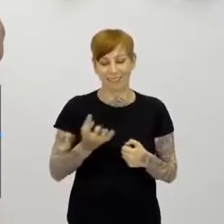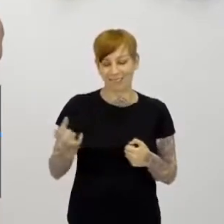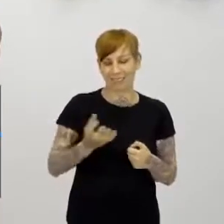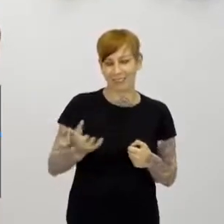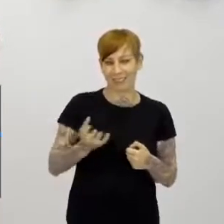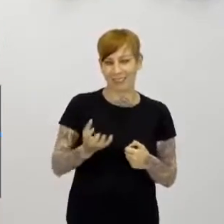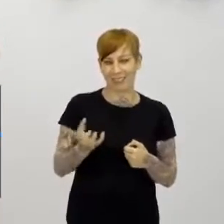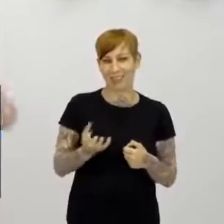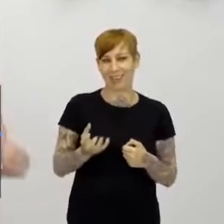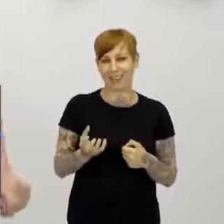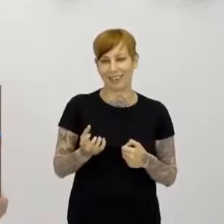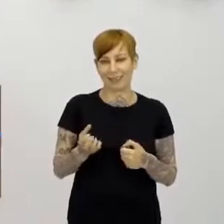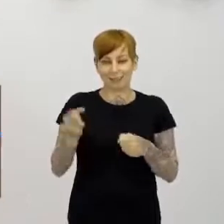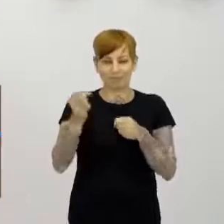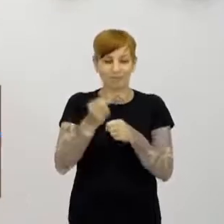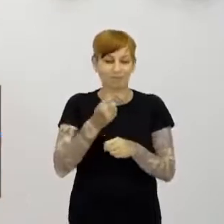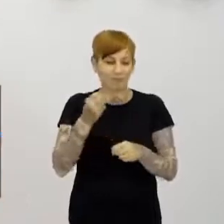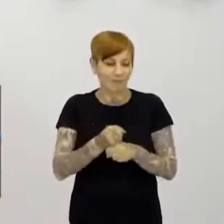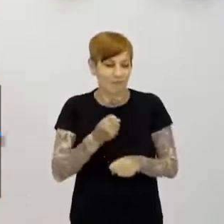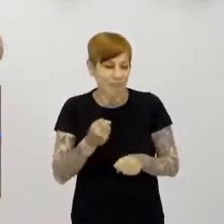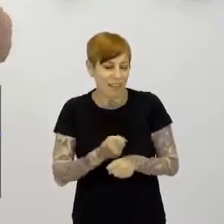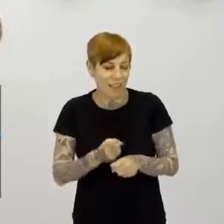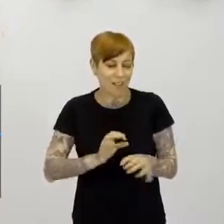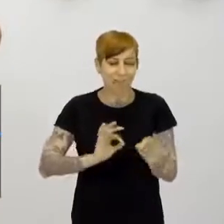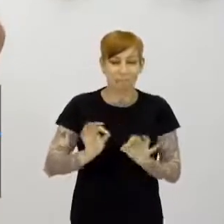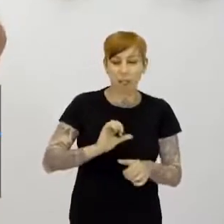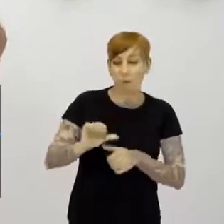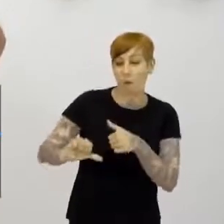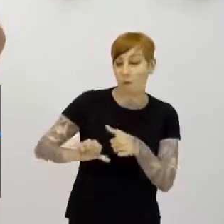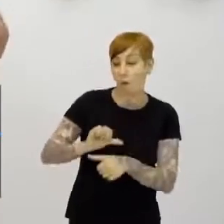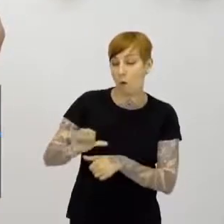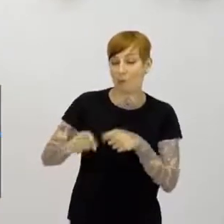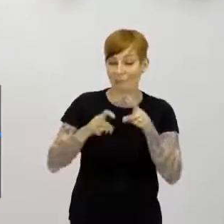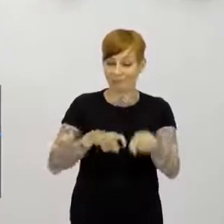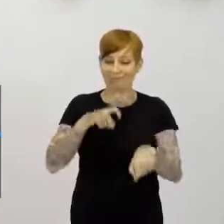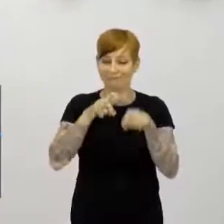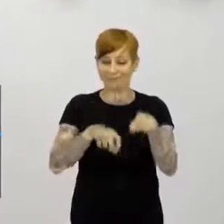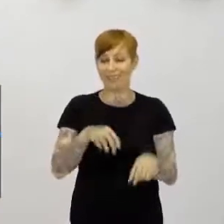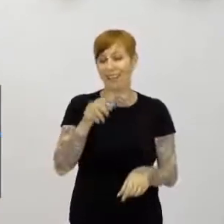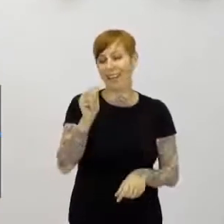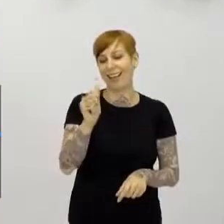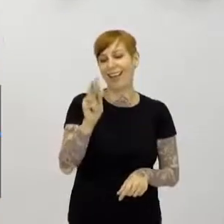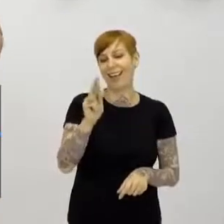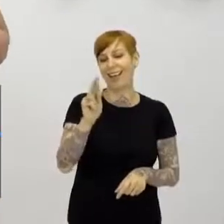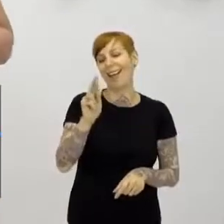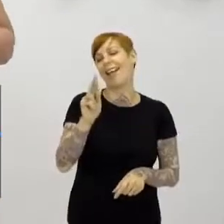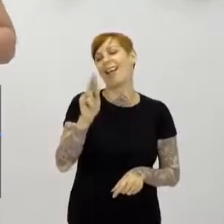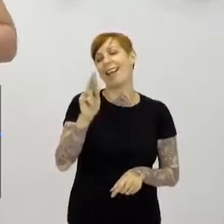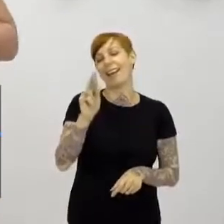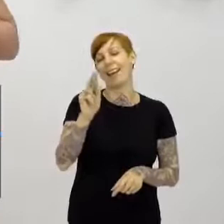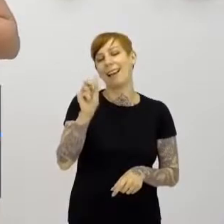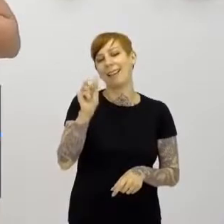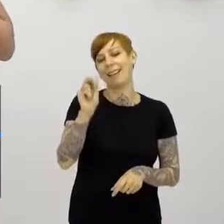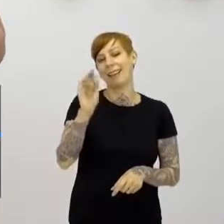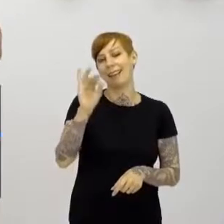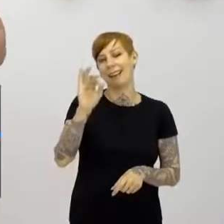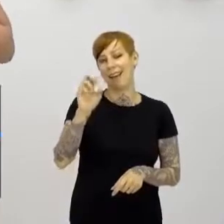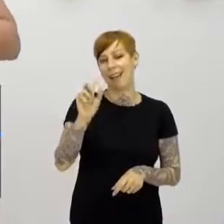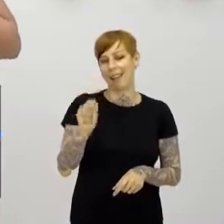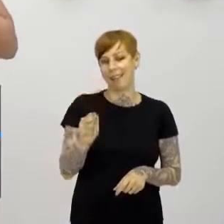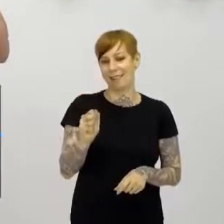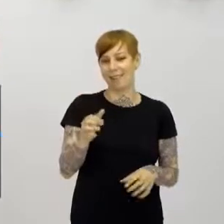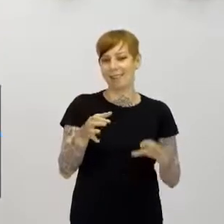propondo, gente, reforma agrária. Vocês se lembram na aula anterior que nós falamos sobre as ligas camponesas?